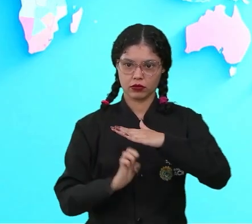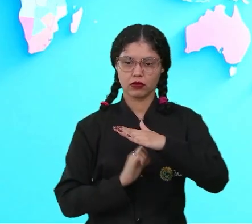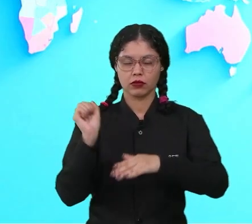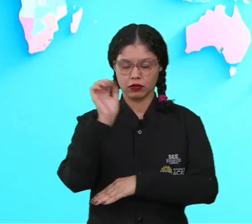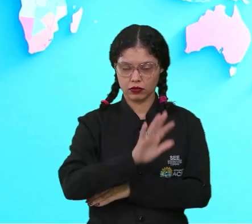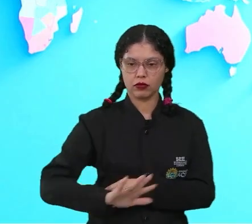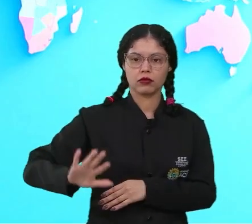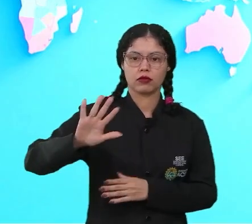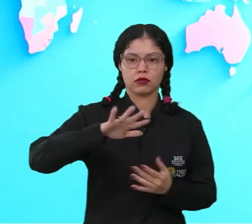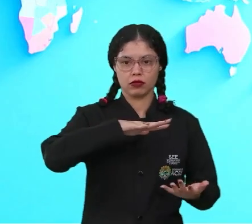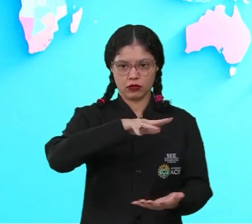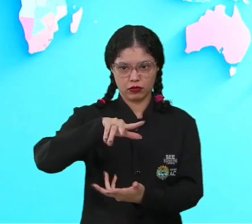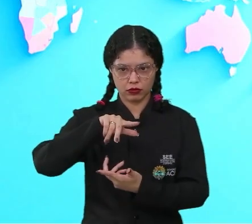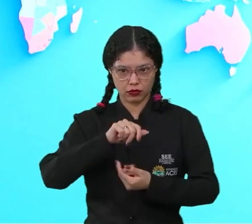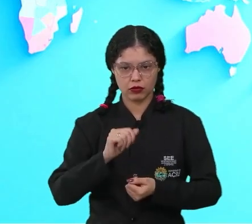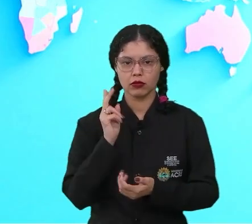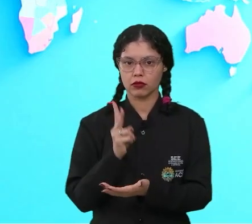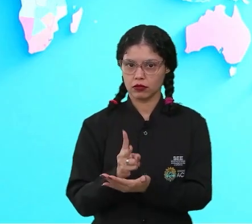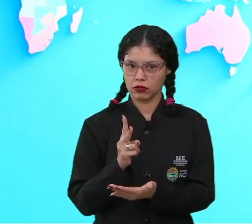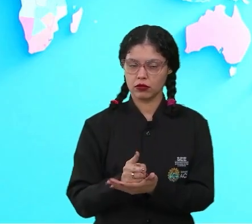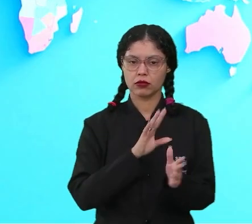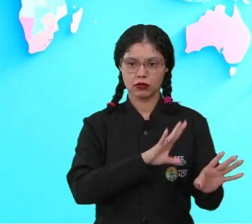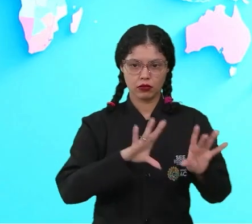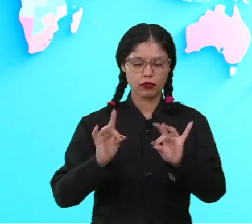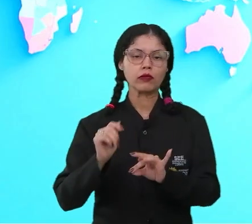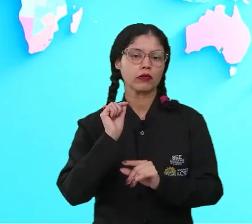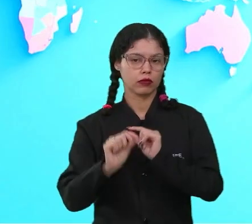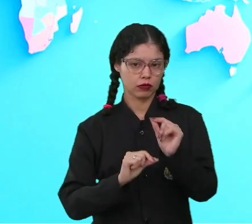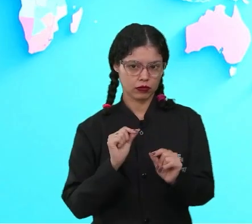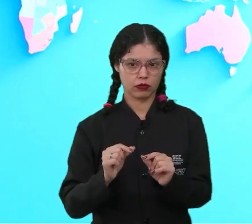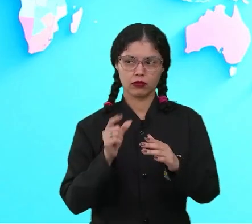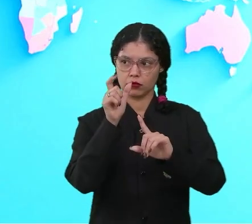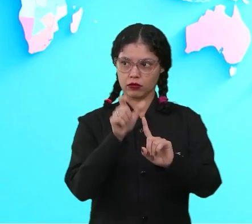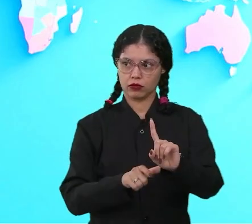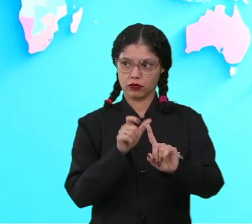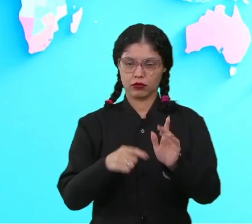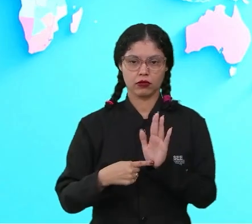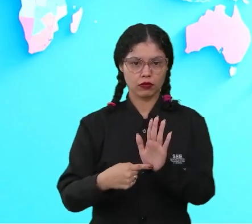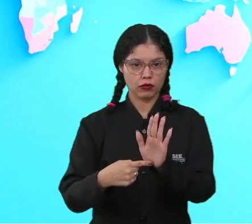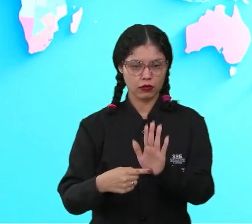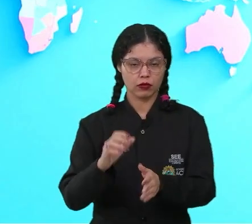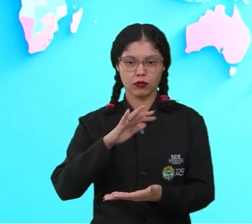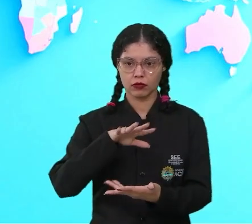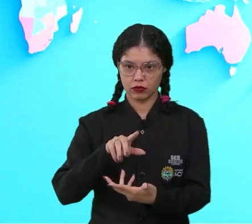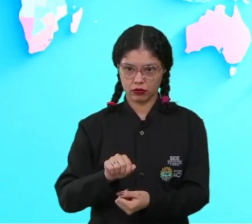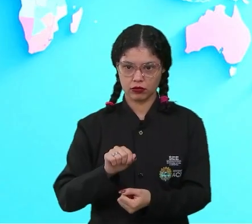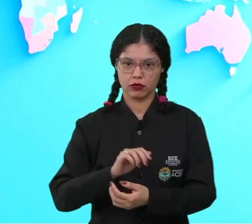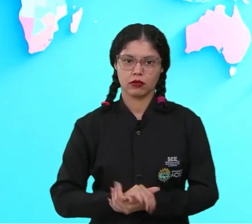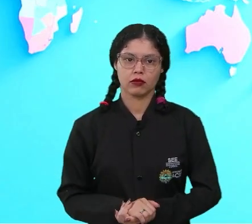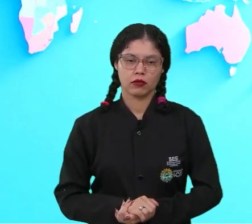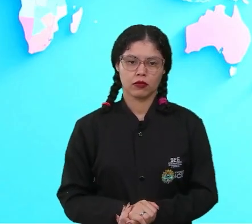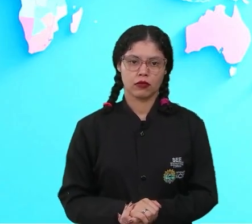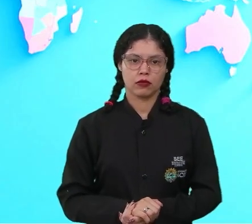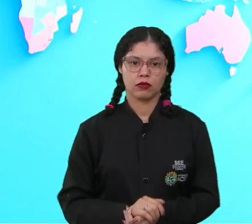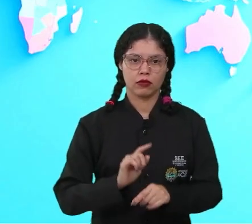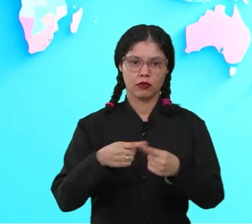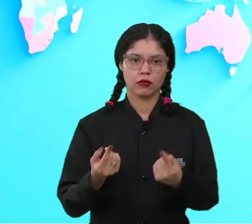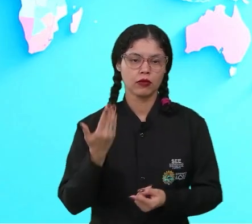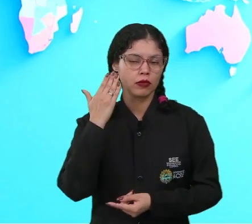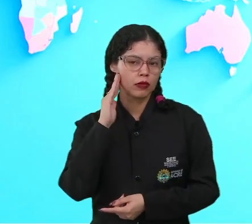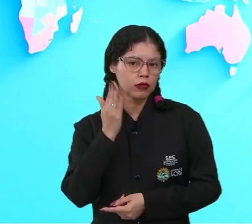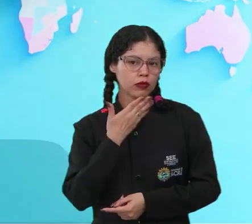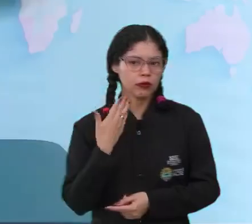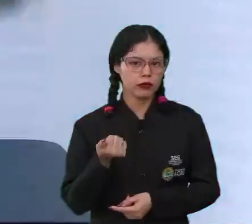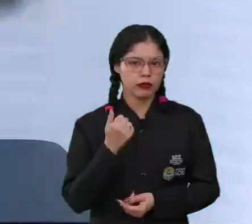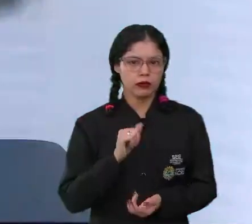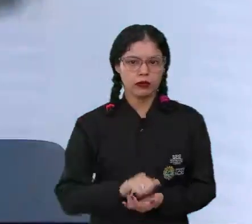nível mundial, pessoal. Por isso que a gente sempre traz aí a representação do planeta. Bem, mas vamos entender um pouco